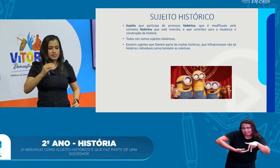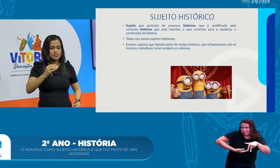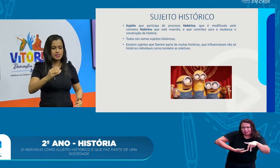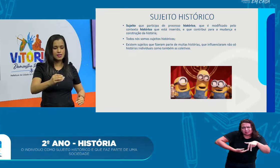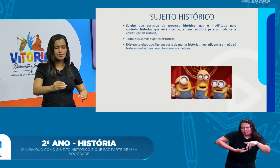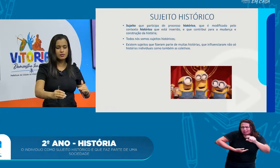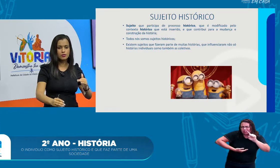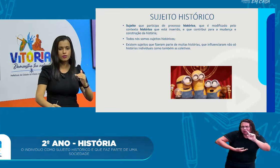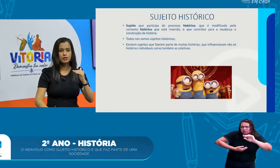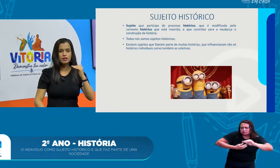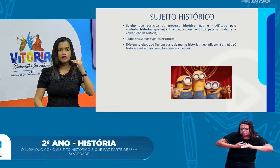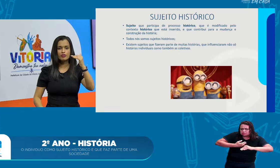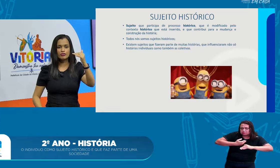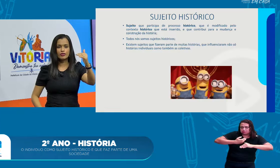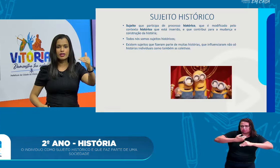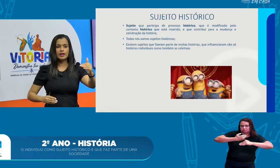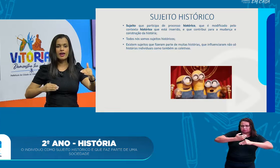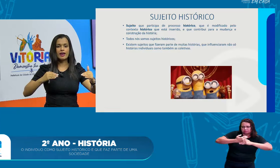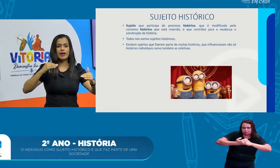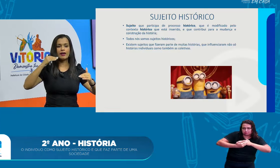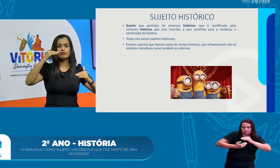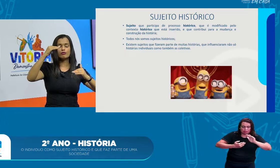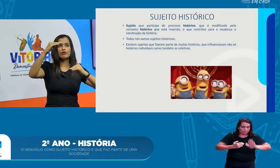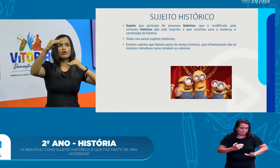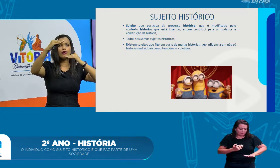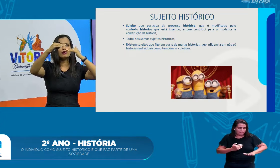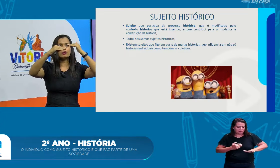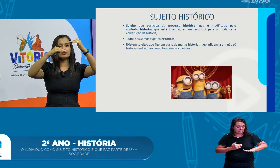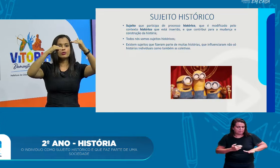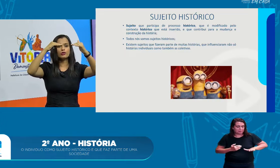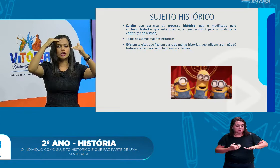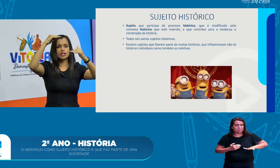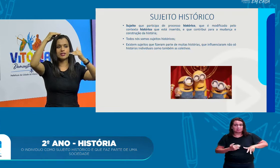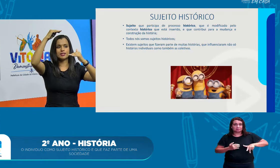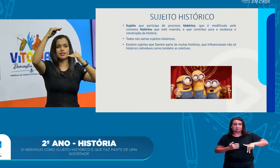foi crescendo e foi